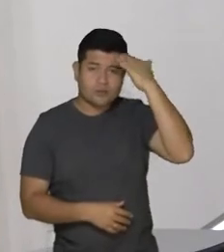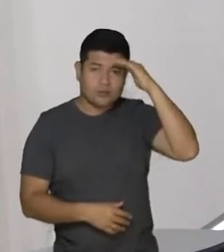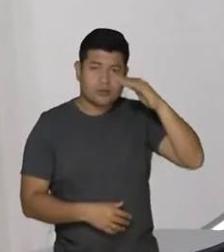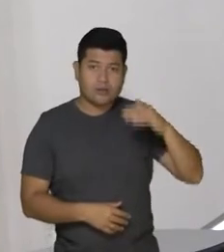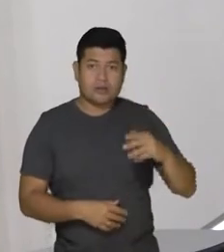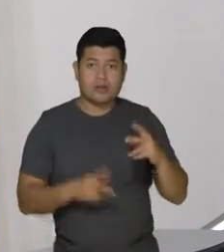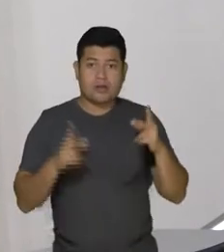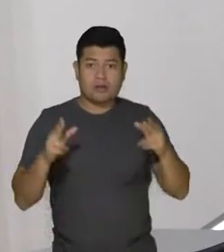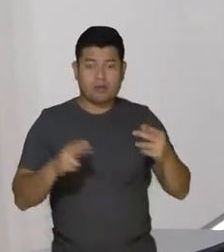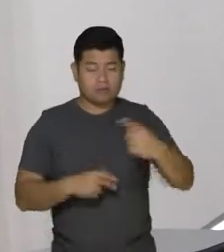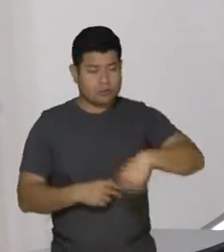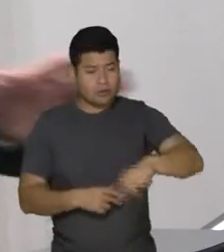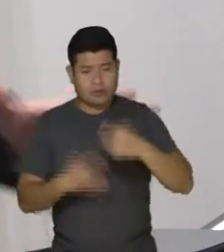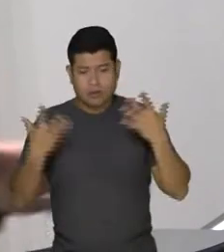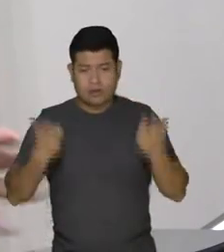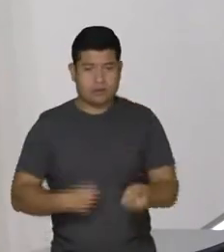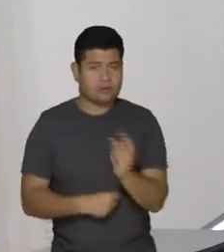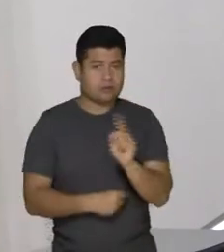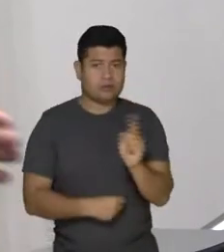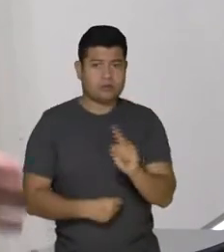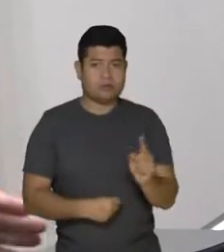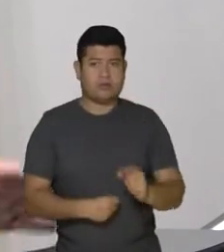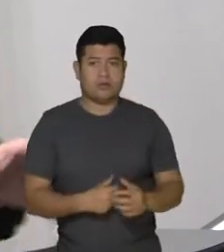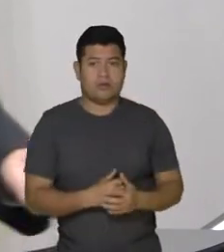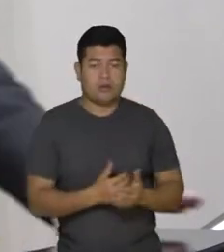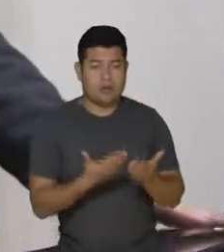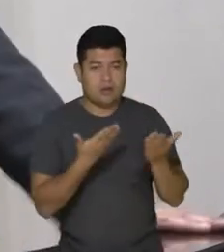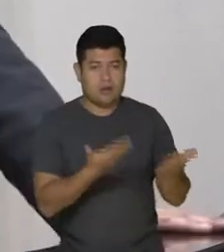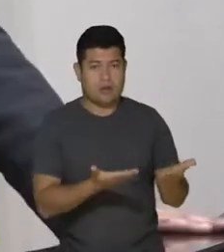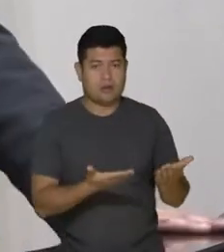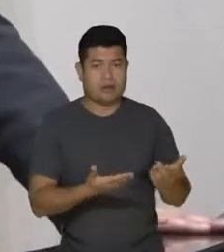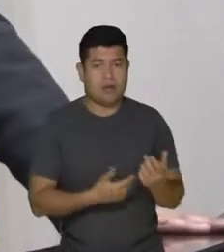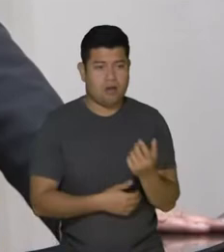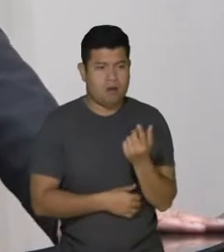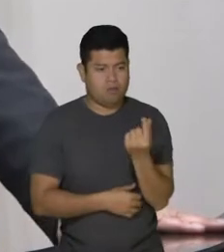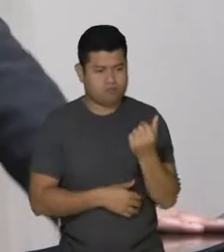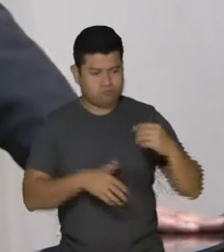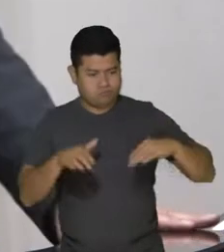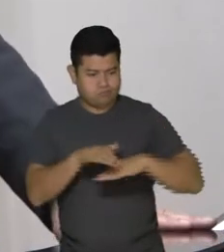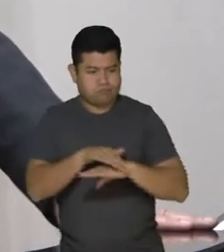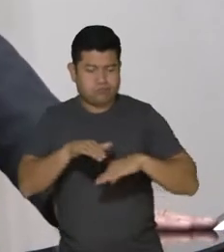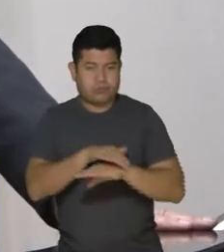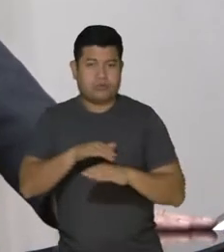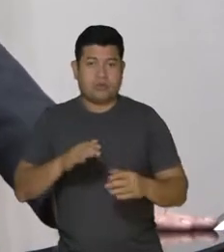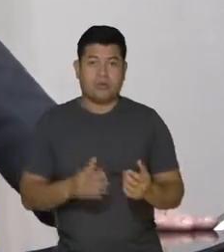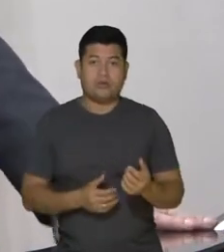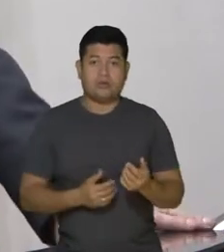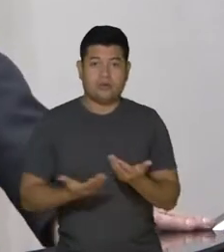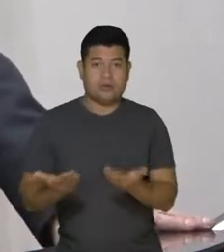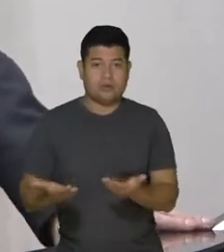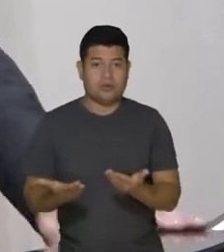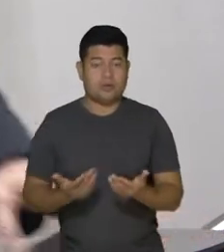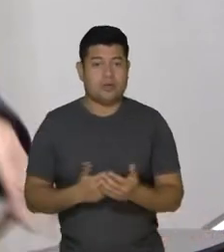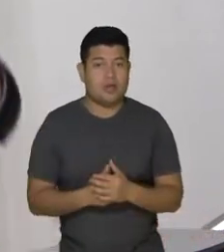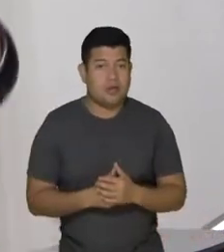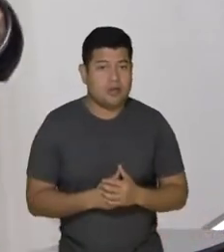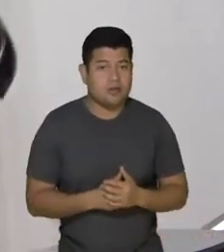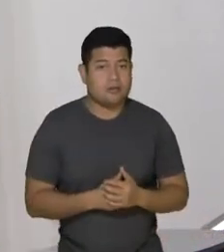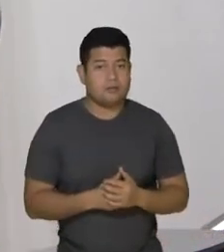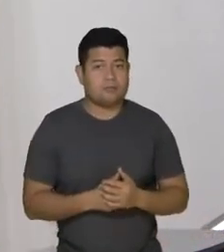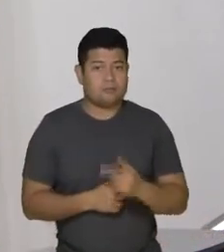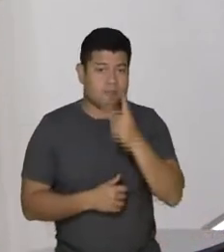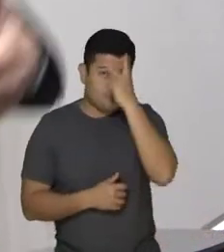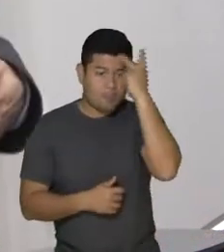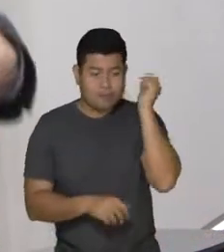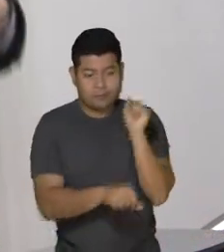aceitamos que o caixa do Estado esteja com recursos disponíveis e pessoas